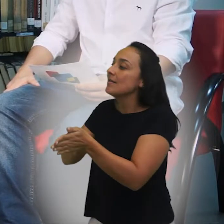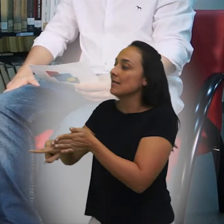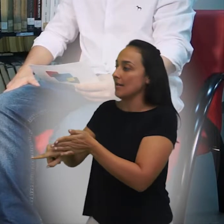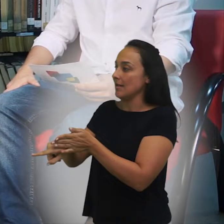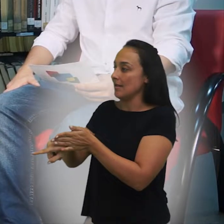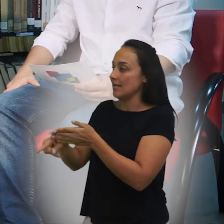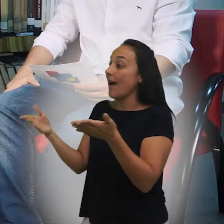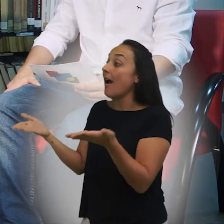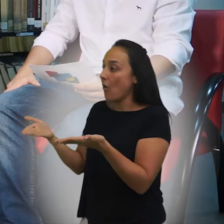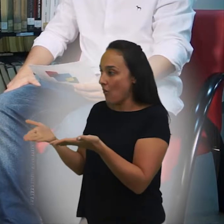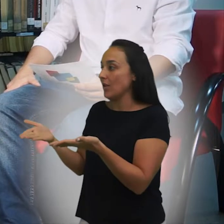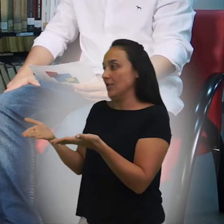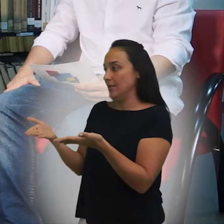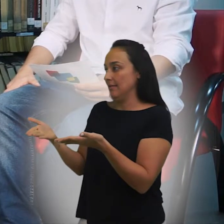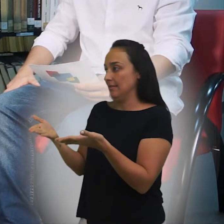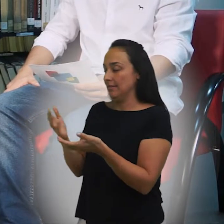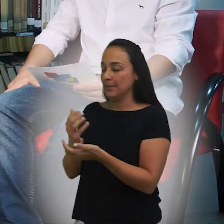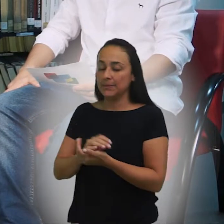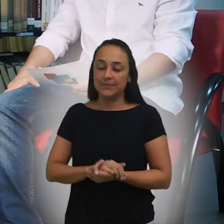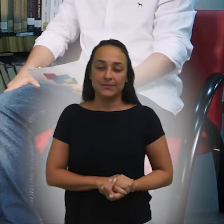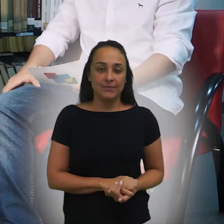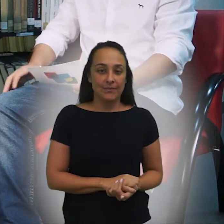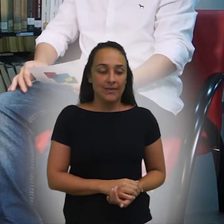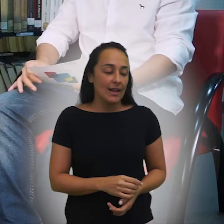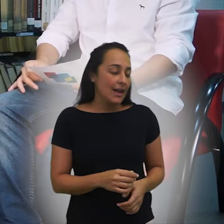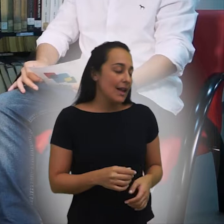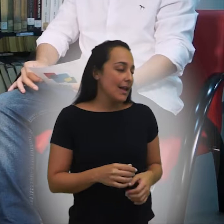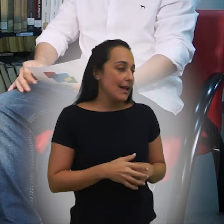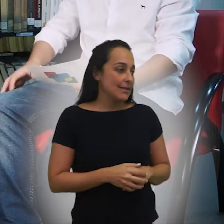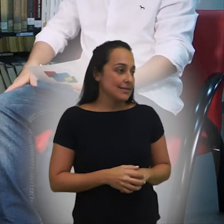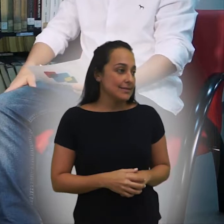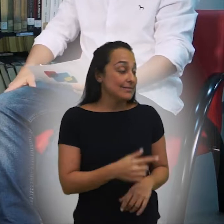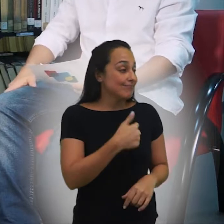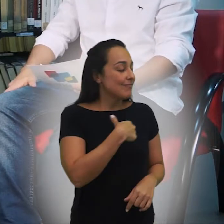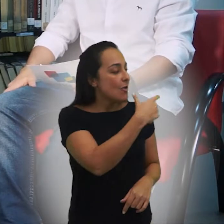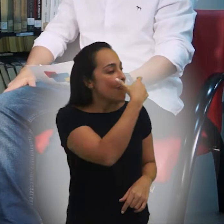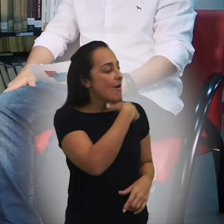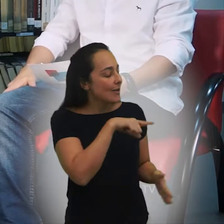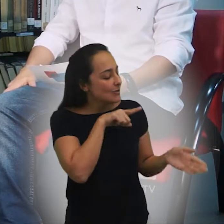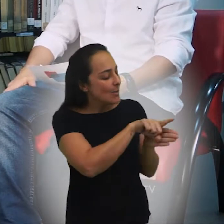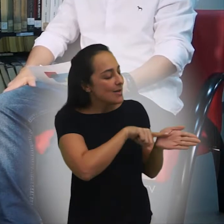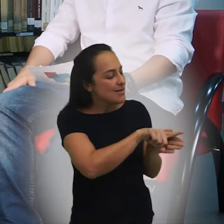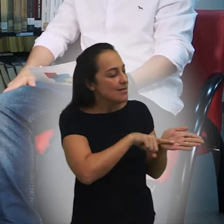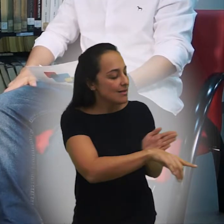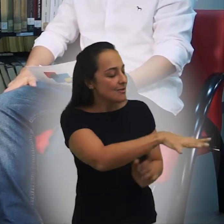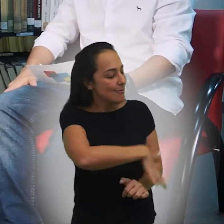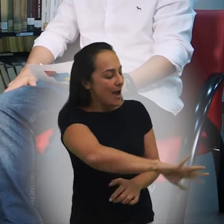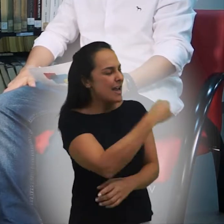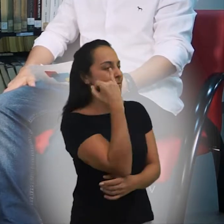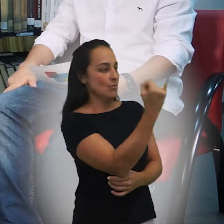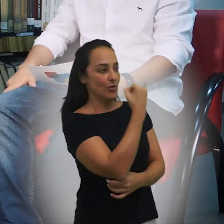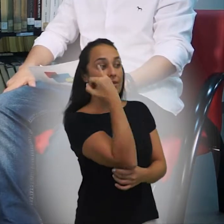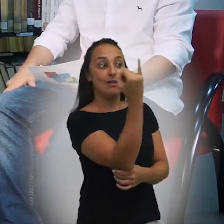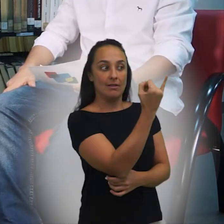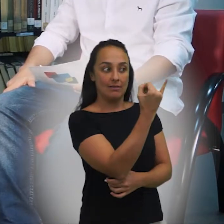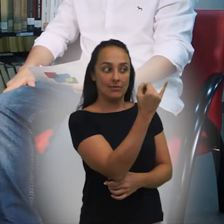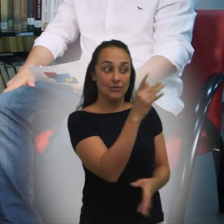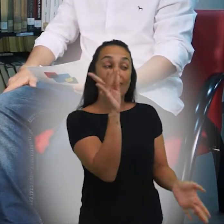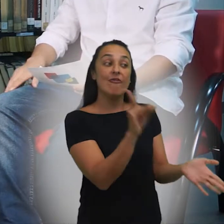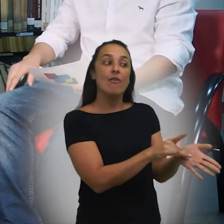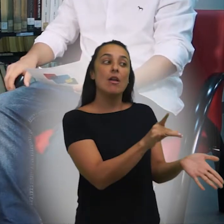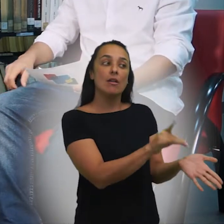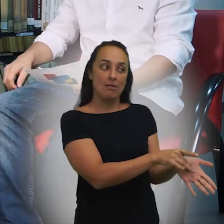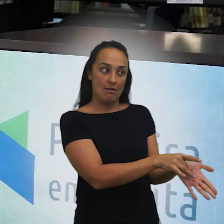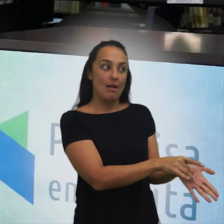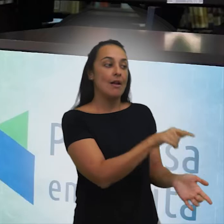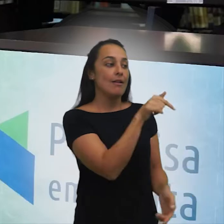muito importante, porque é, na verdade, a maneira como se produz o conhecimento, né? Porque a universidade é um local de